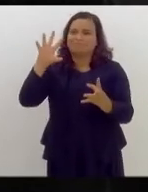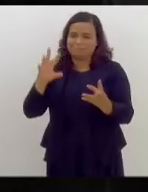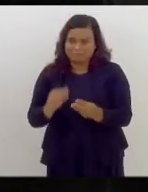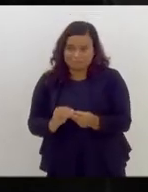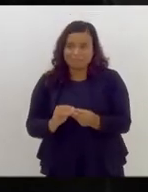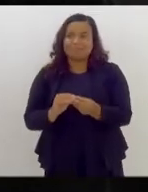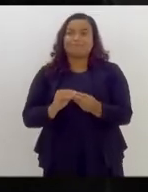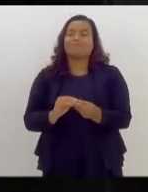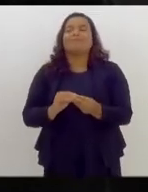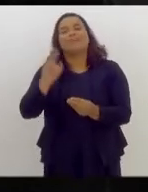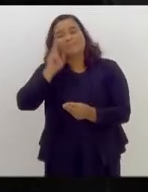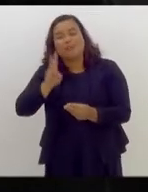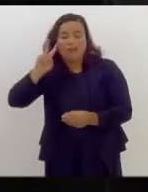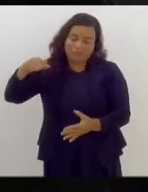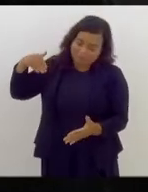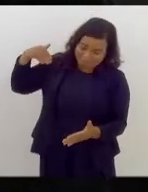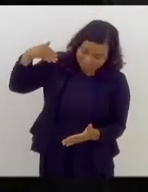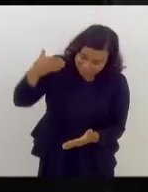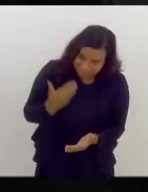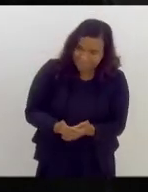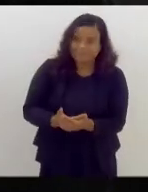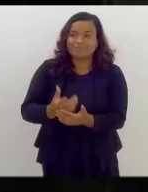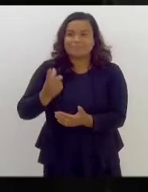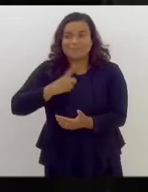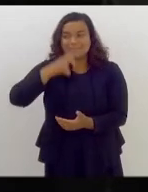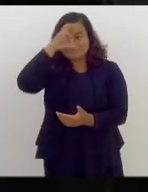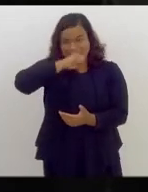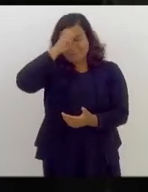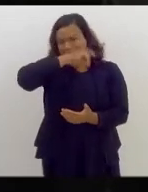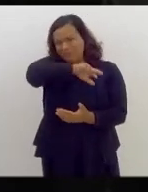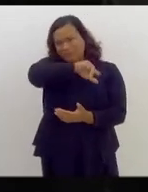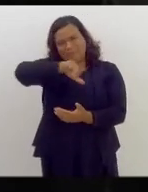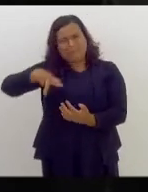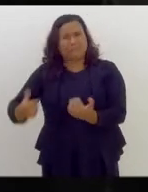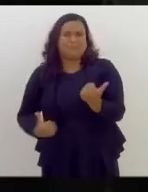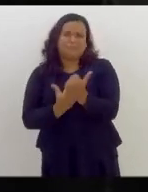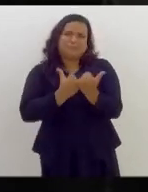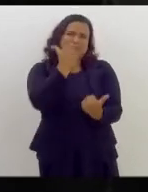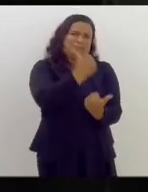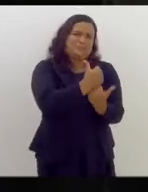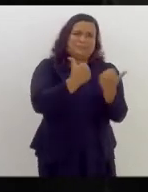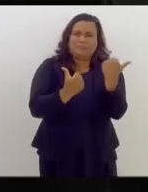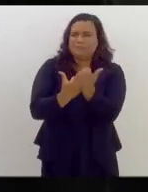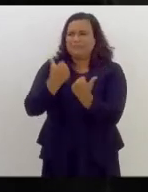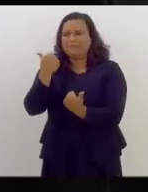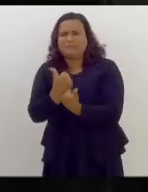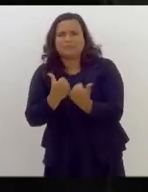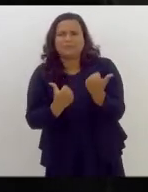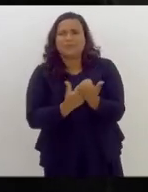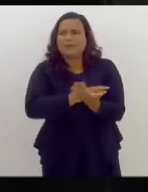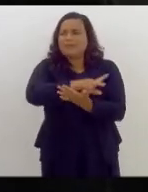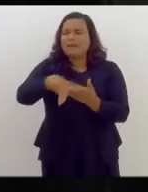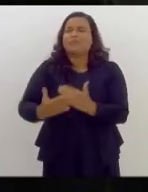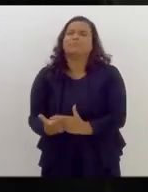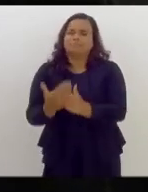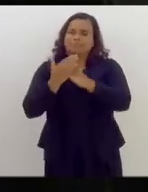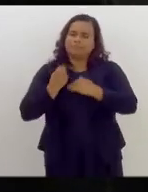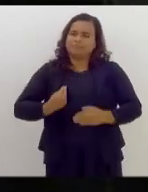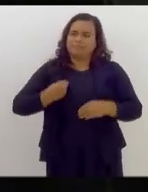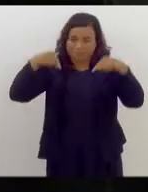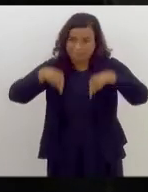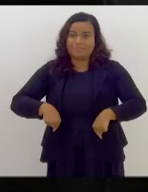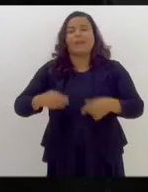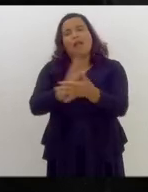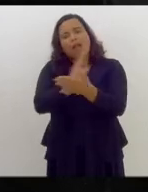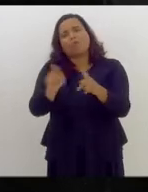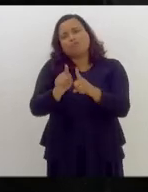que a jornada que trilhei até aqui, contei com aprendizado e companheirismo de todos que aqui estão presentes e outros que não